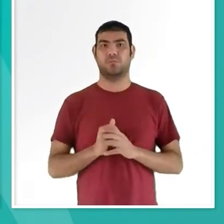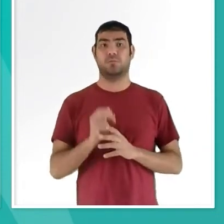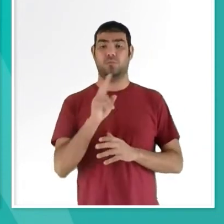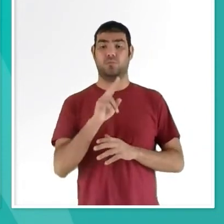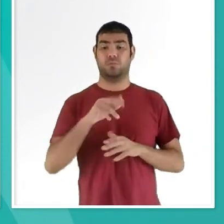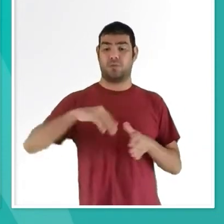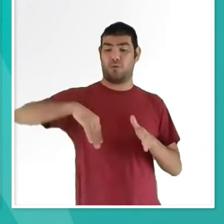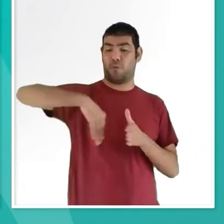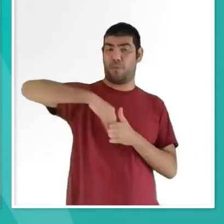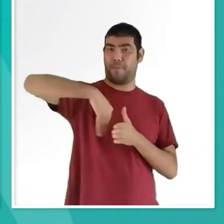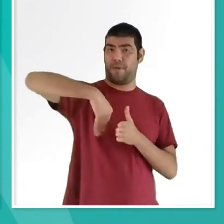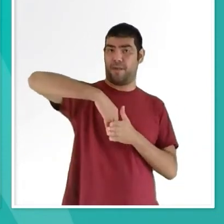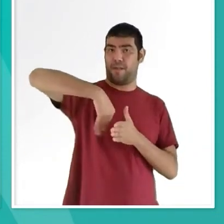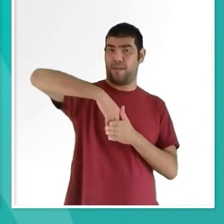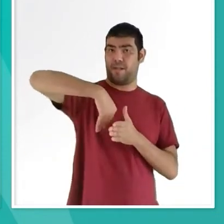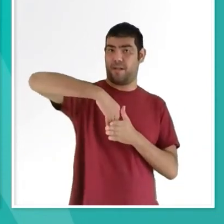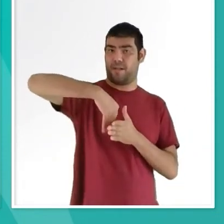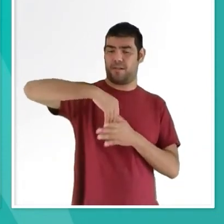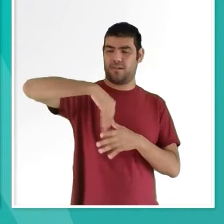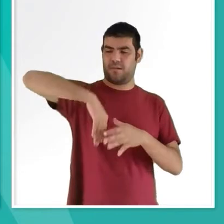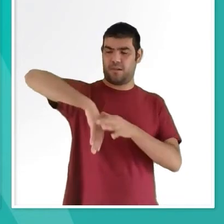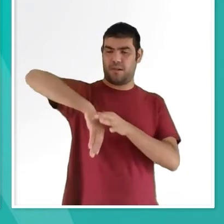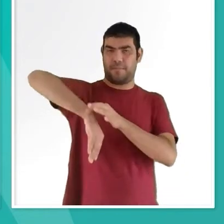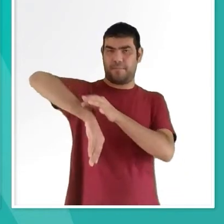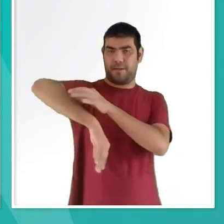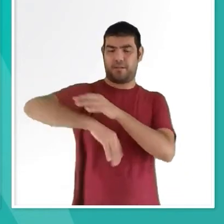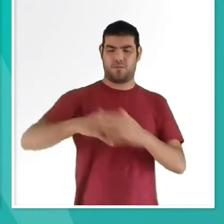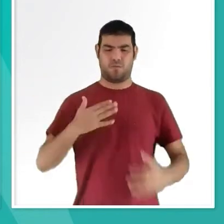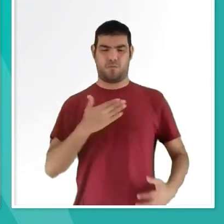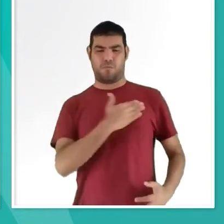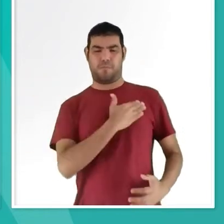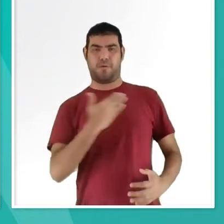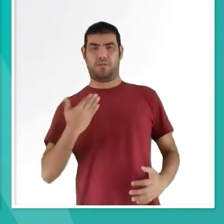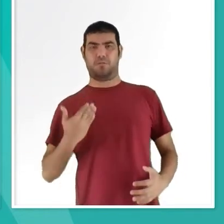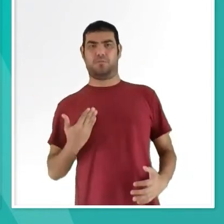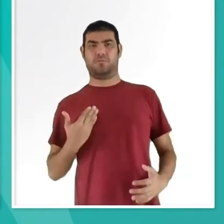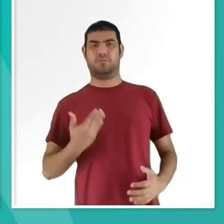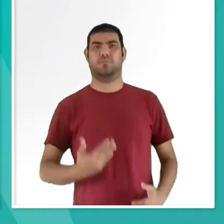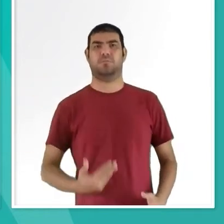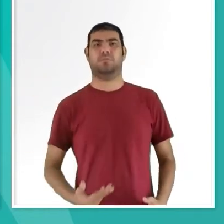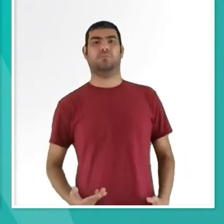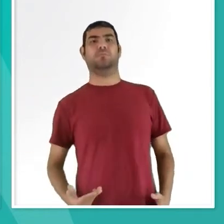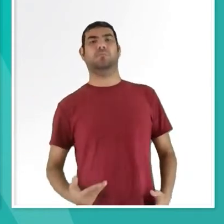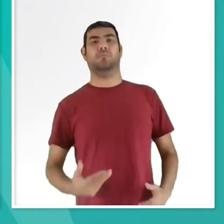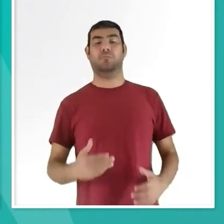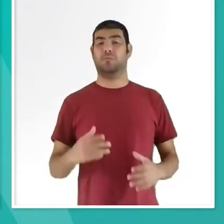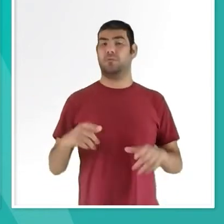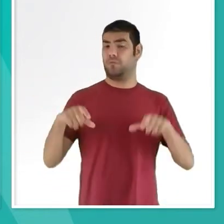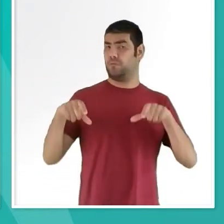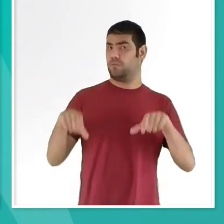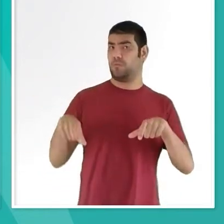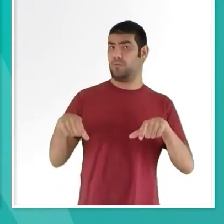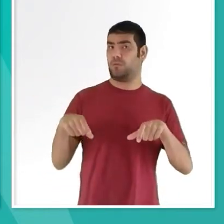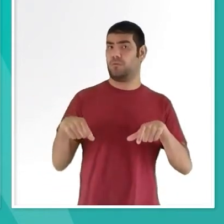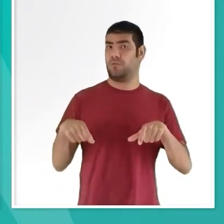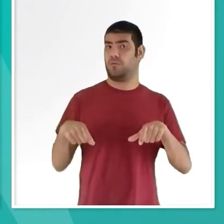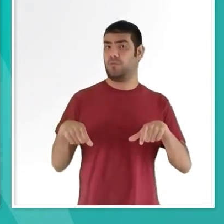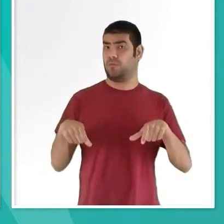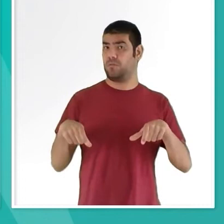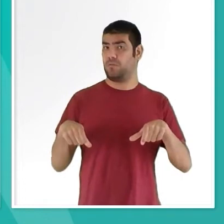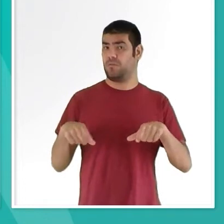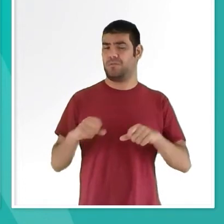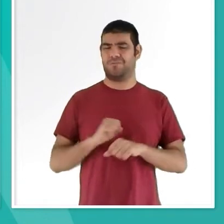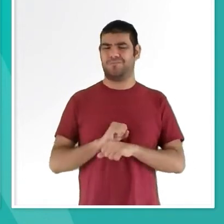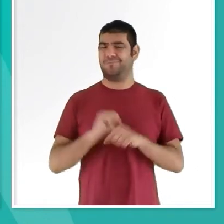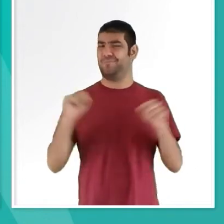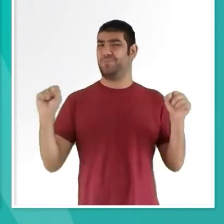a perna ou o peito. Tá? Então, no futebol, não é possível controlar a bola